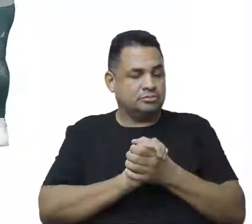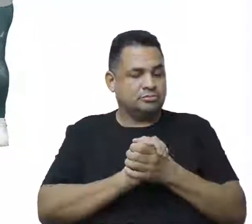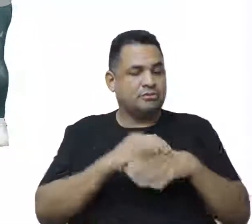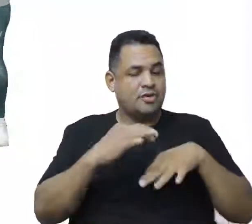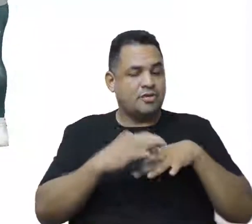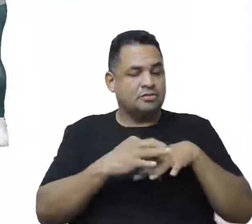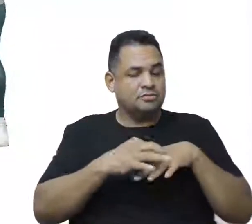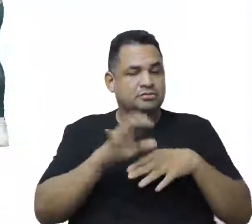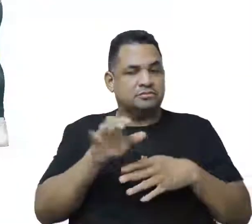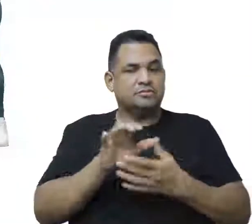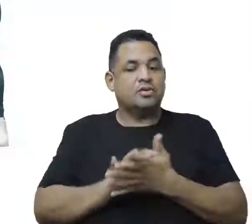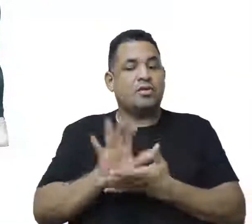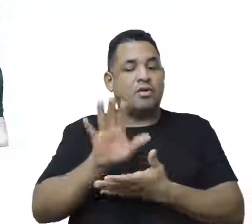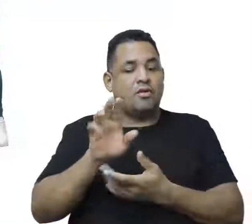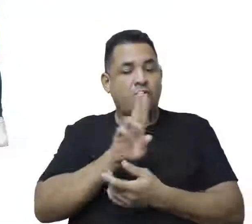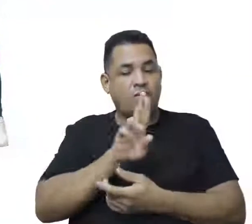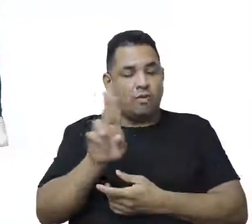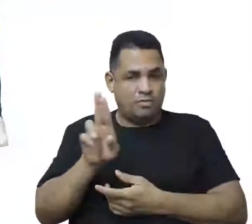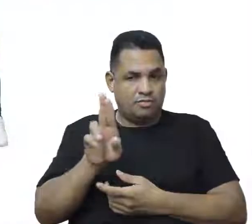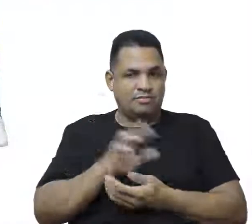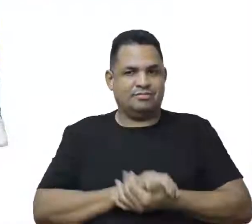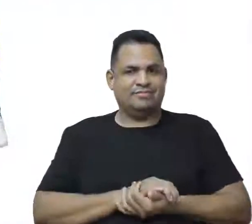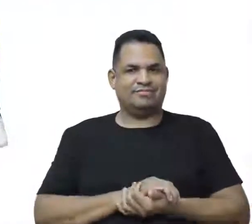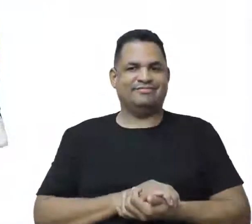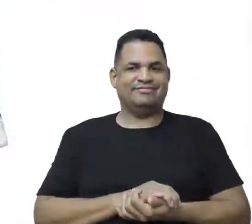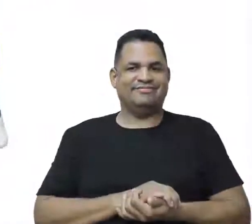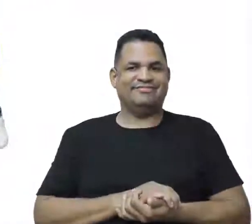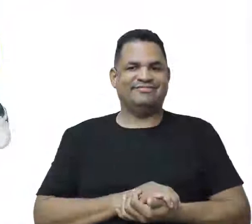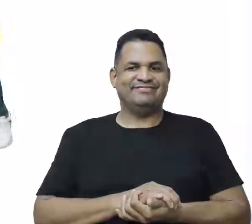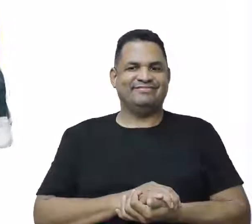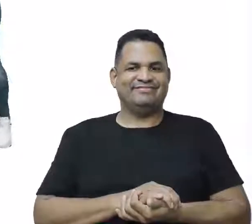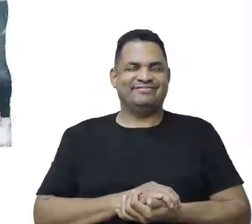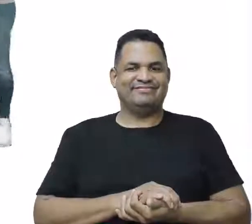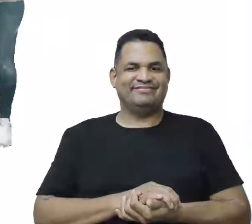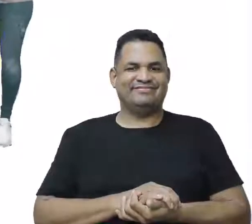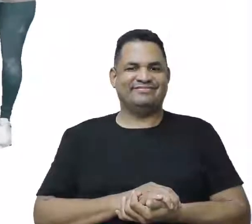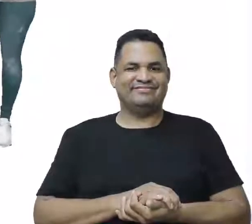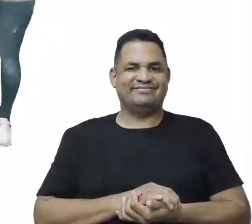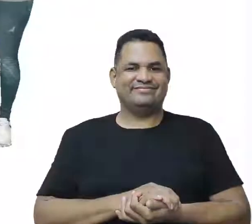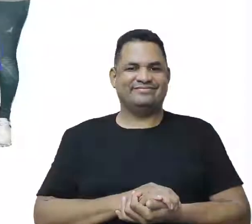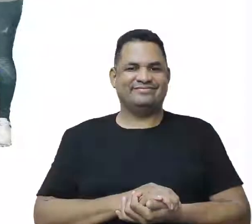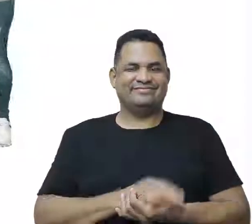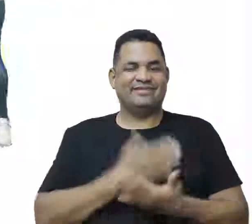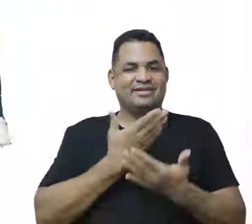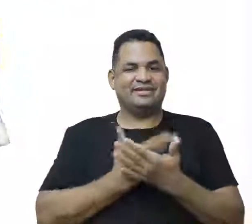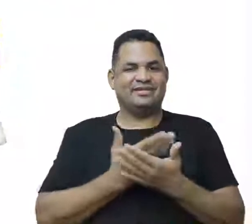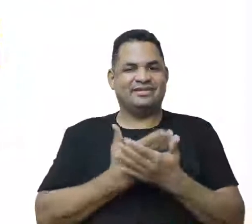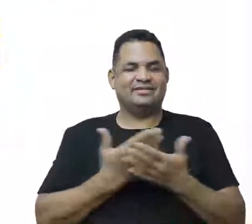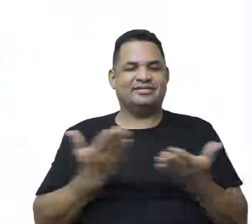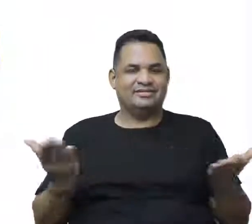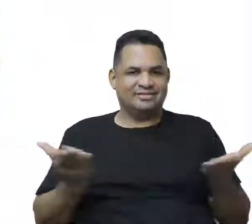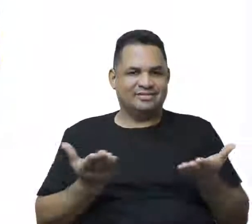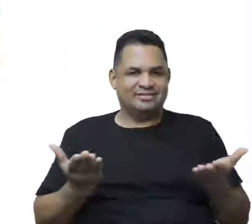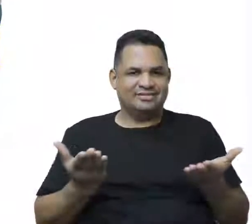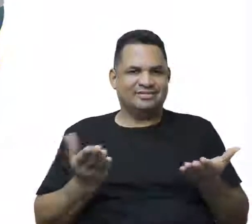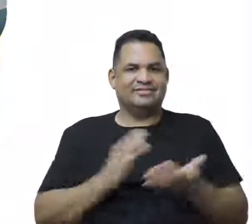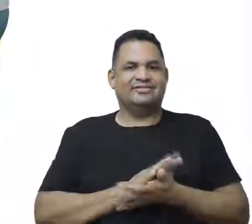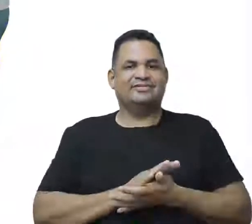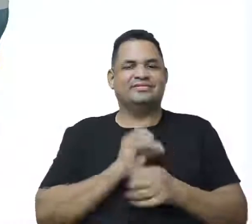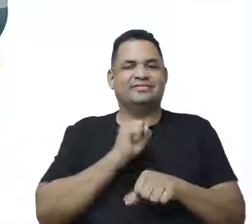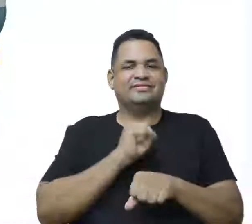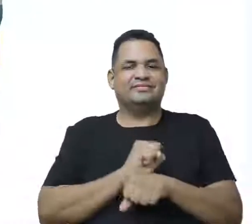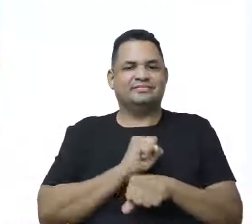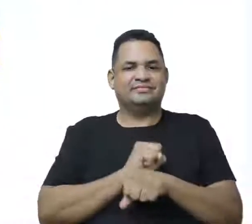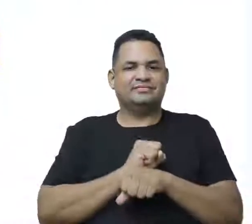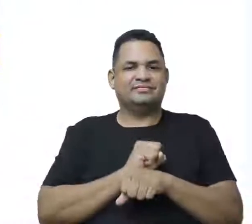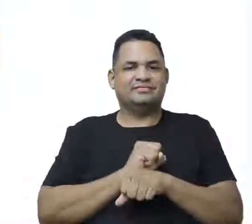dela aqui. Eu estou contando o aqui. meu segredo, por isso que eu digo que funciona. Então tá. Gente, a nossa aula por hoje, vamos parar aqui,